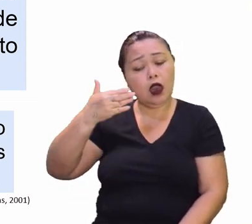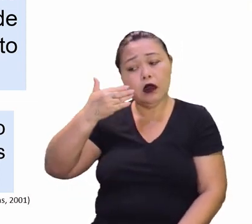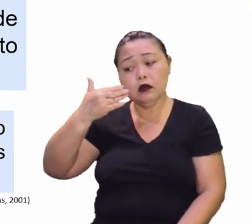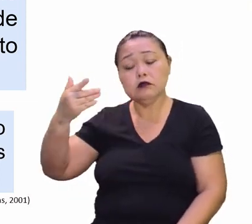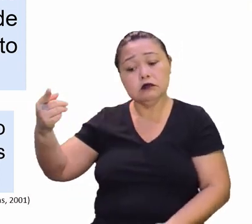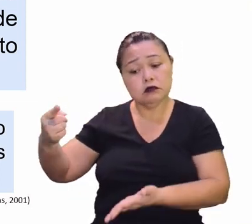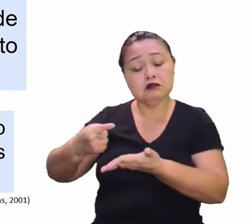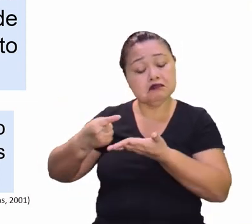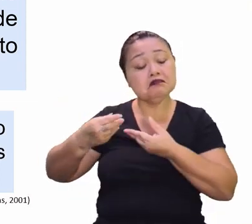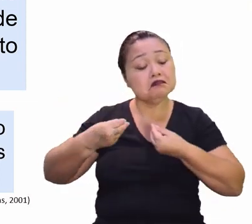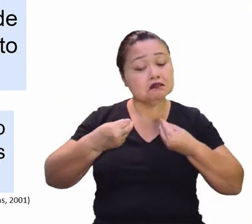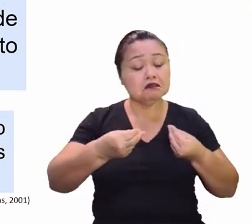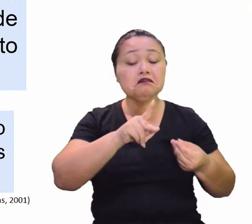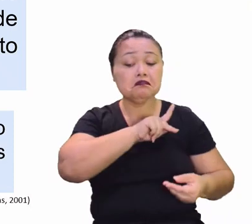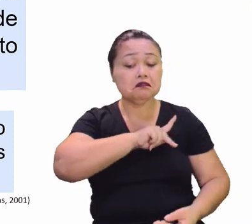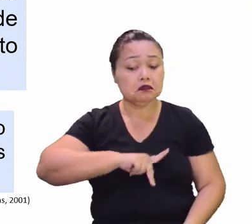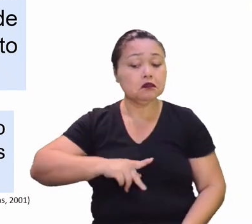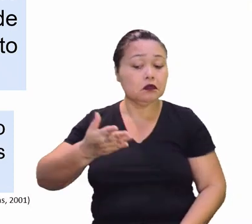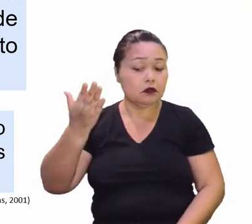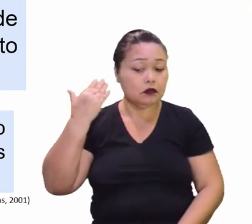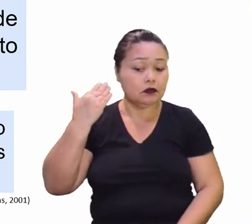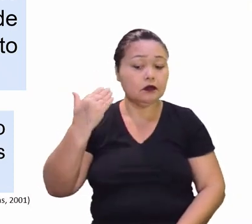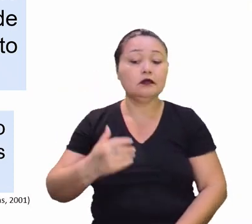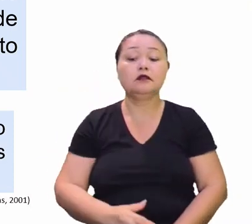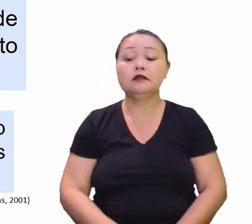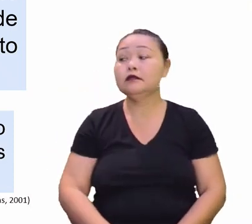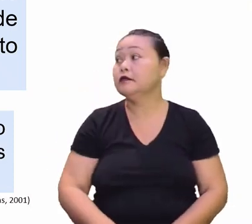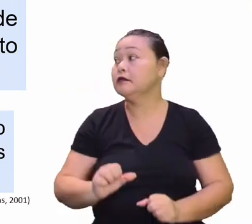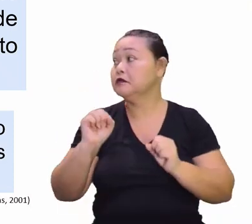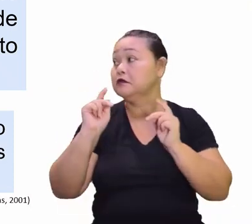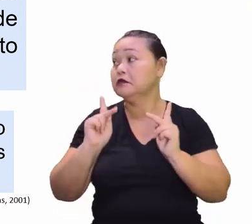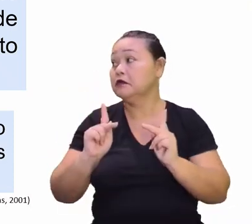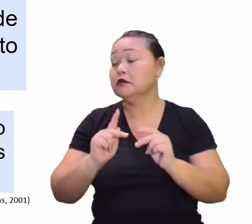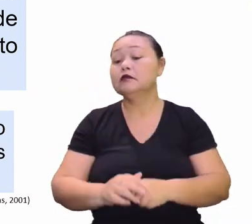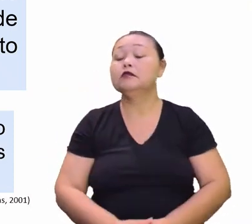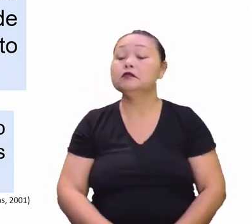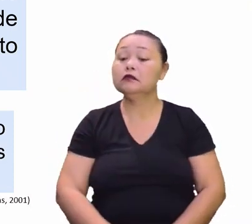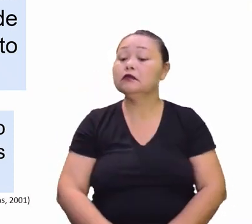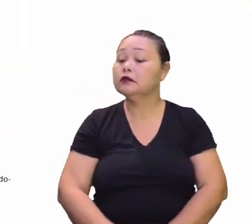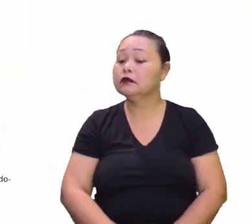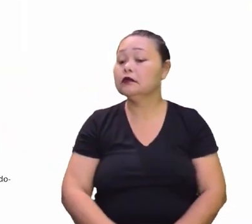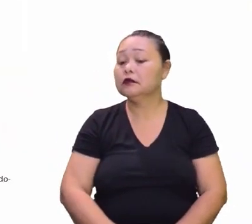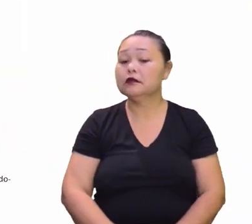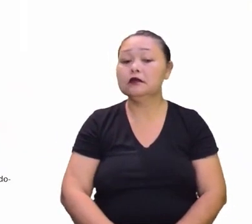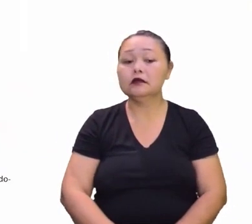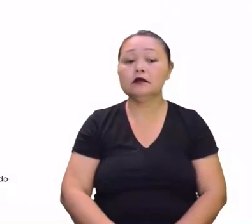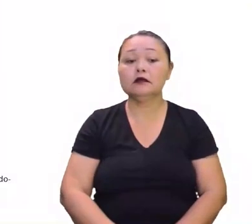plenamente atendidas pelo presidente da época. Ok? Ok.